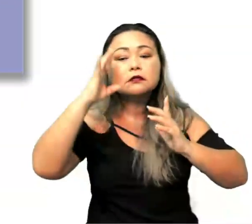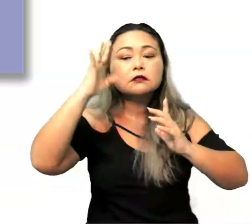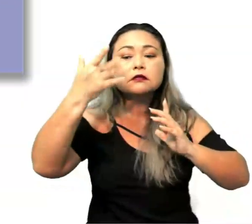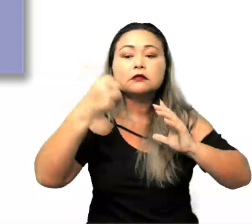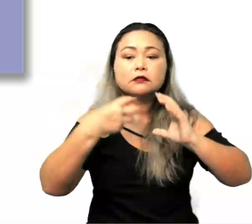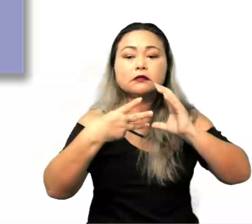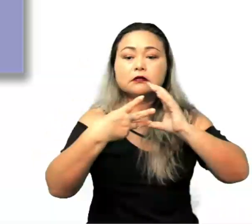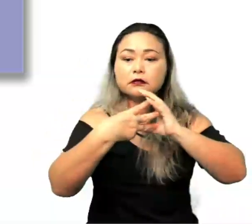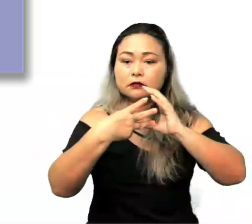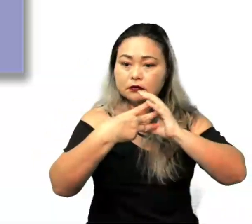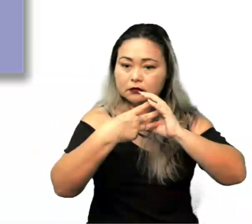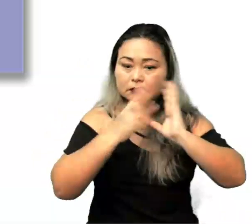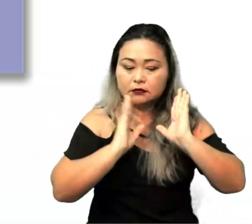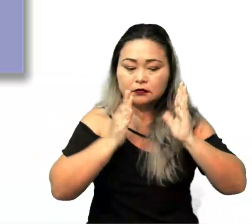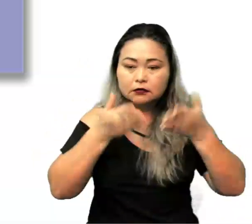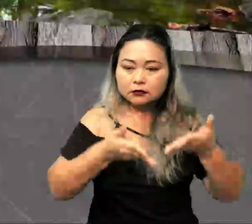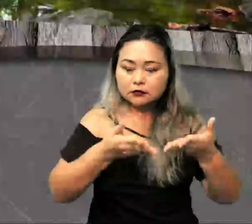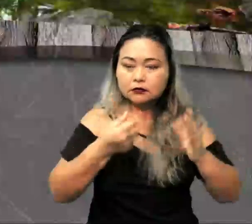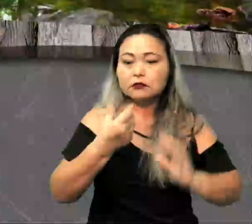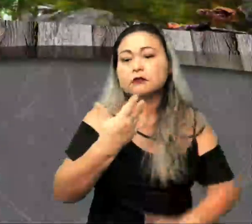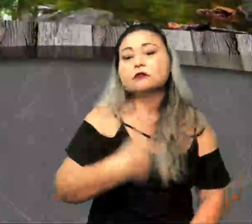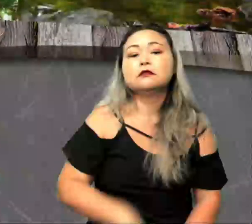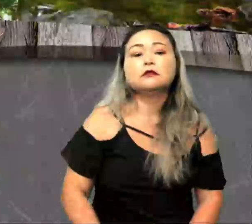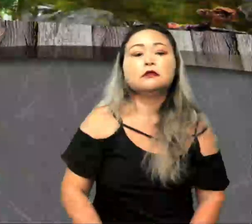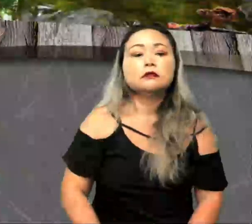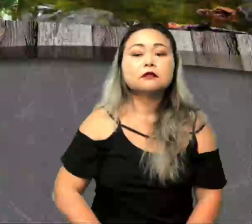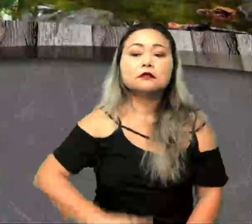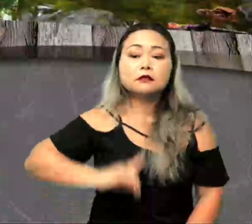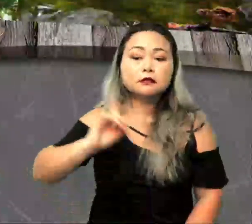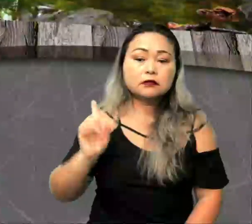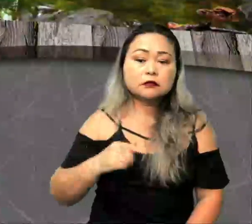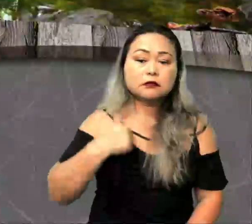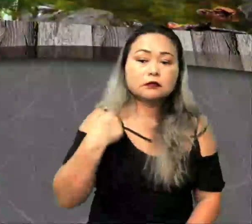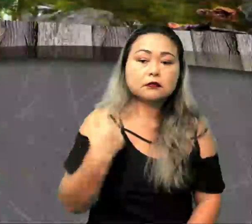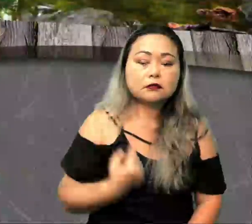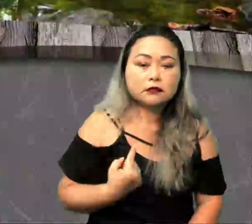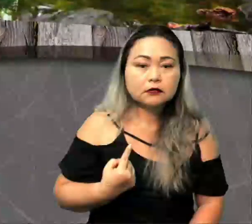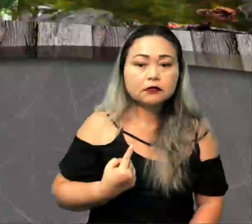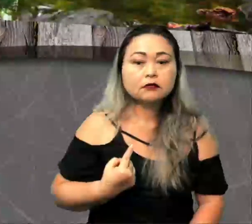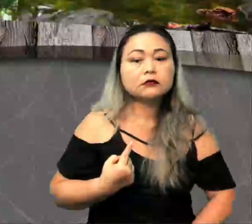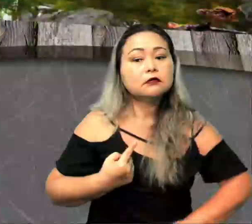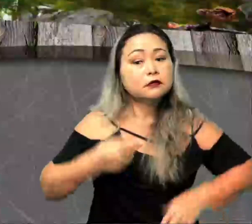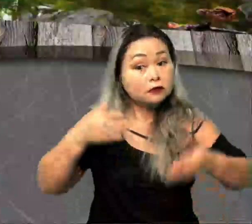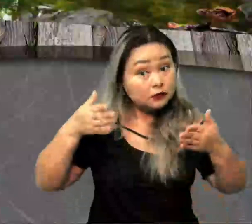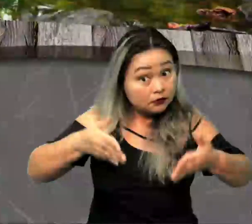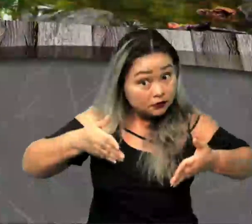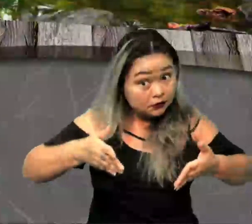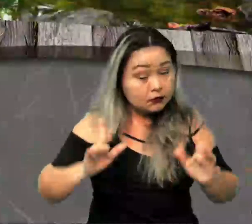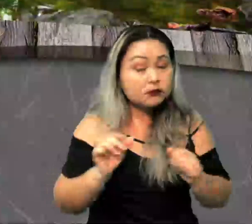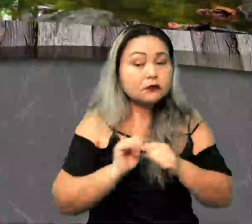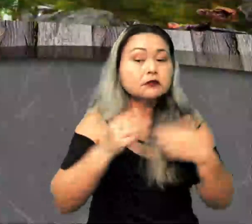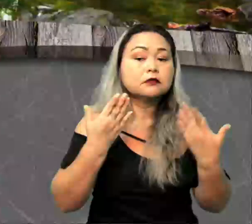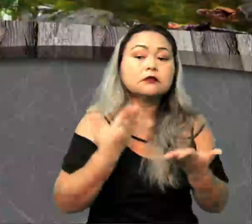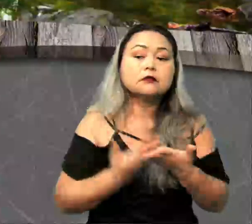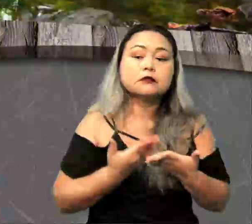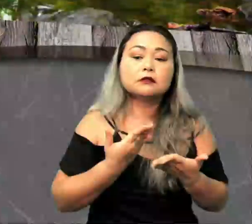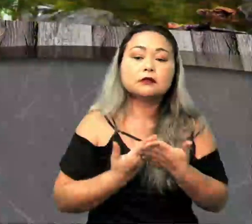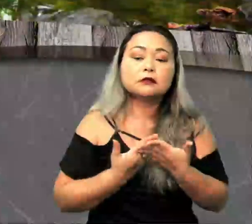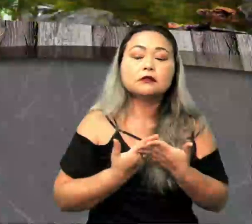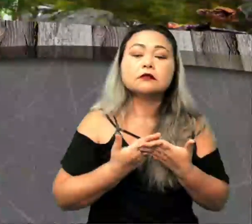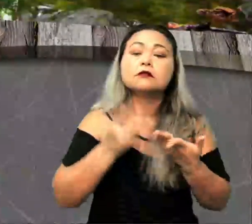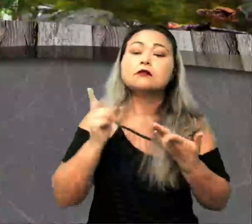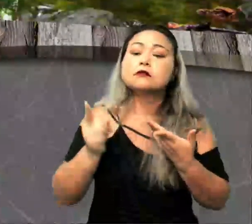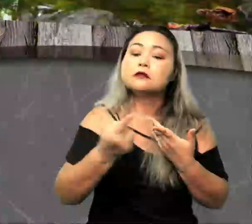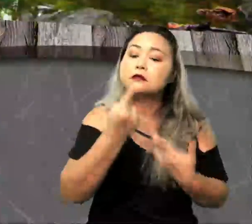teoria celular, certo? Então, nós vamos estar tratando nesta aula de uma